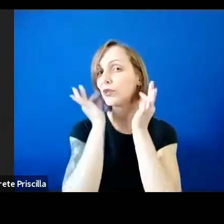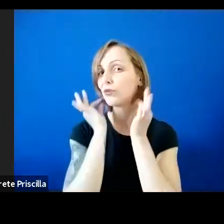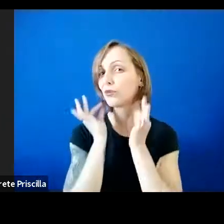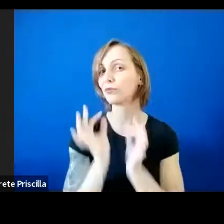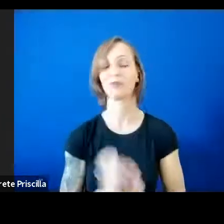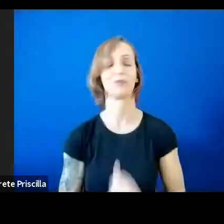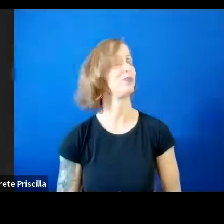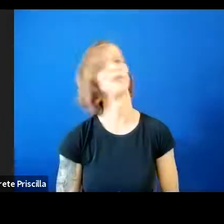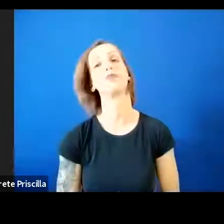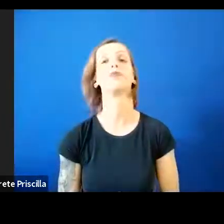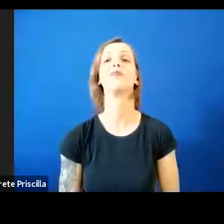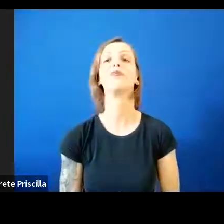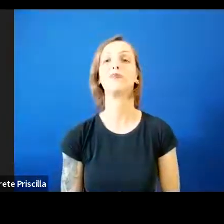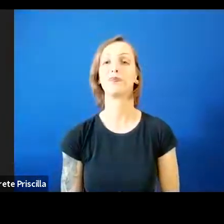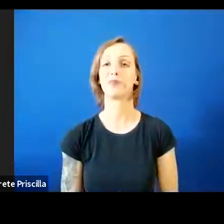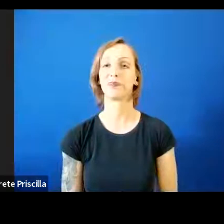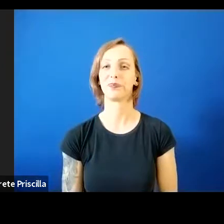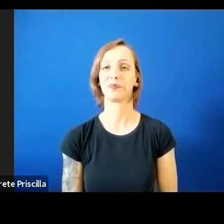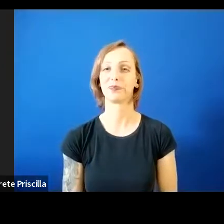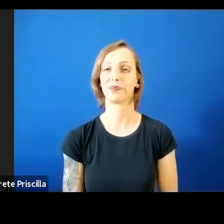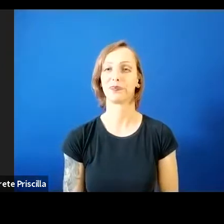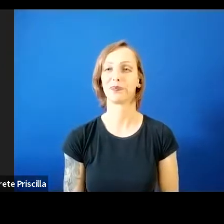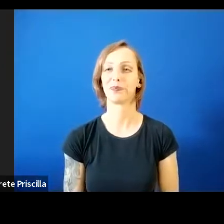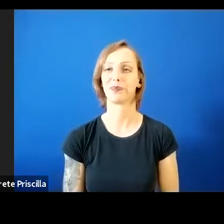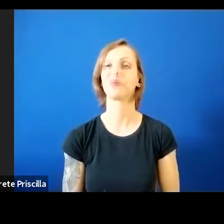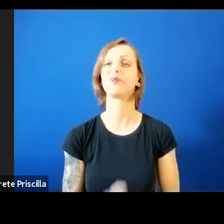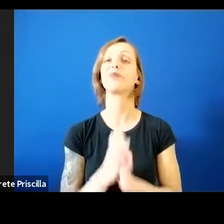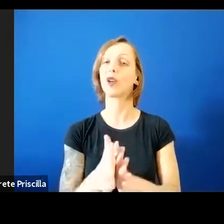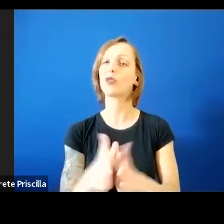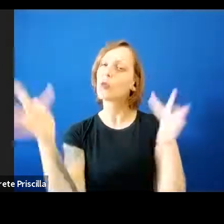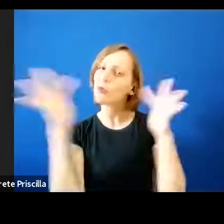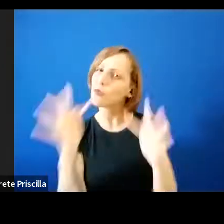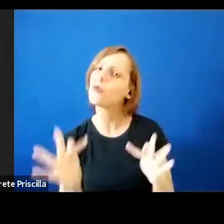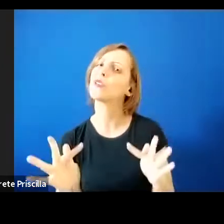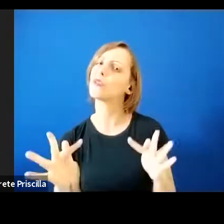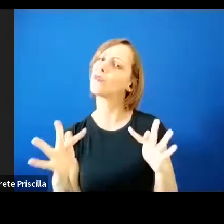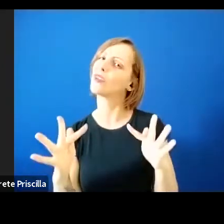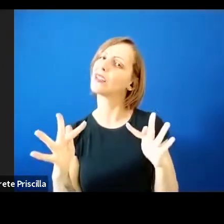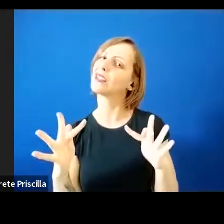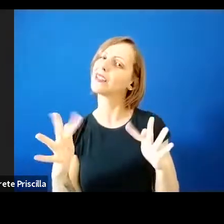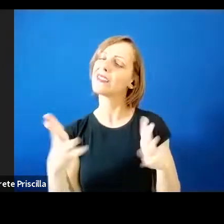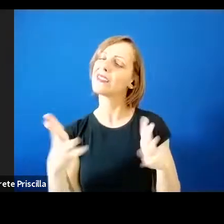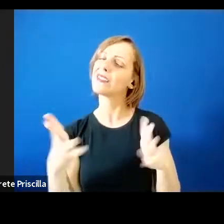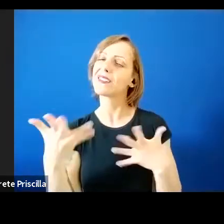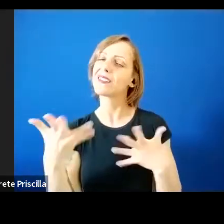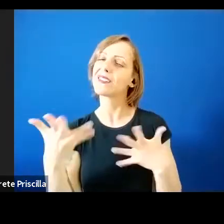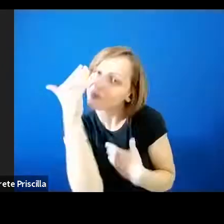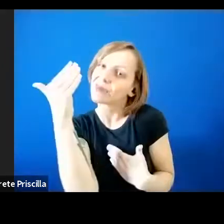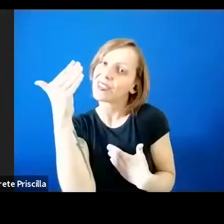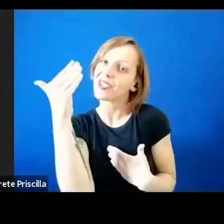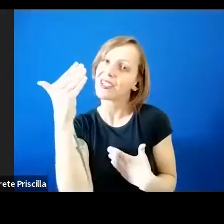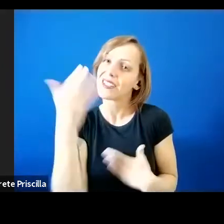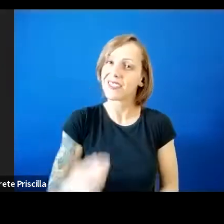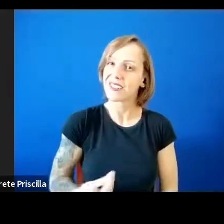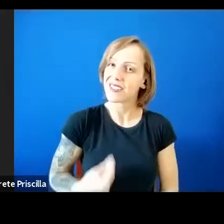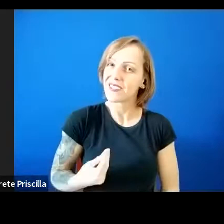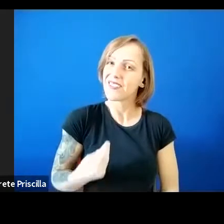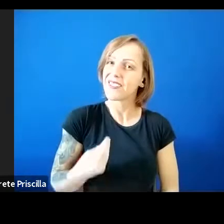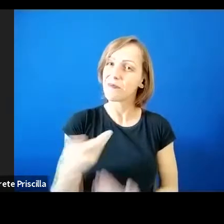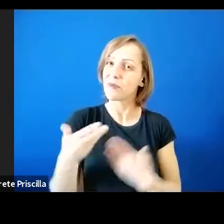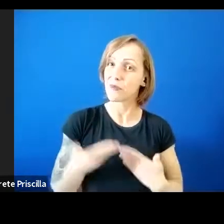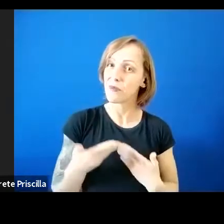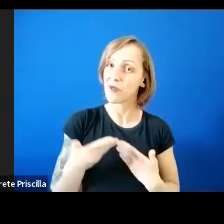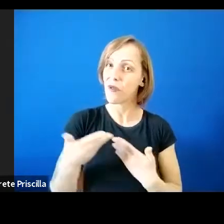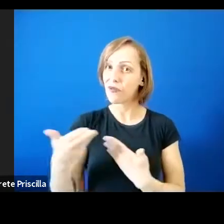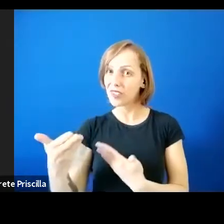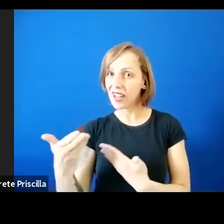Eu, como eu falei antes, estou muito feliz e muito agradecida por estar aqui. Mais agradecida ainda por